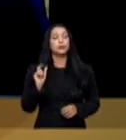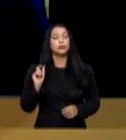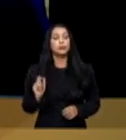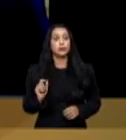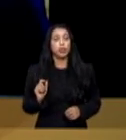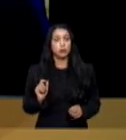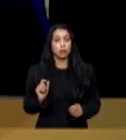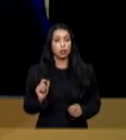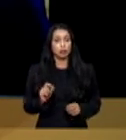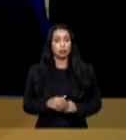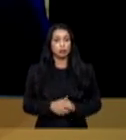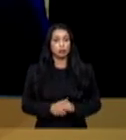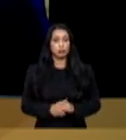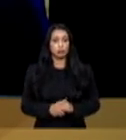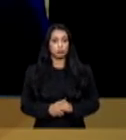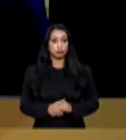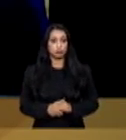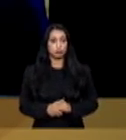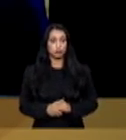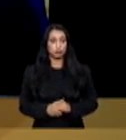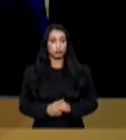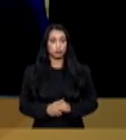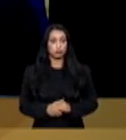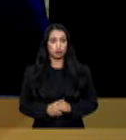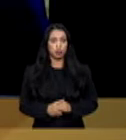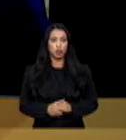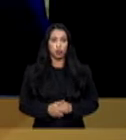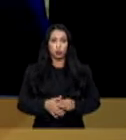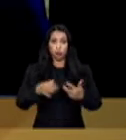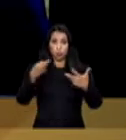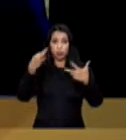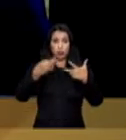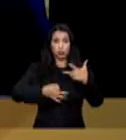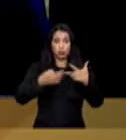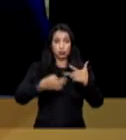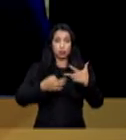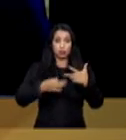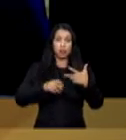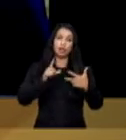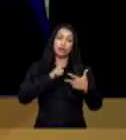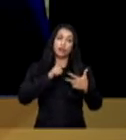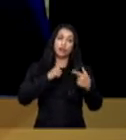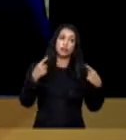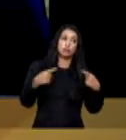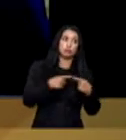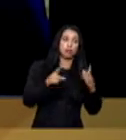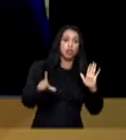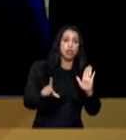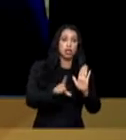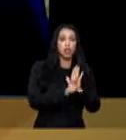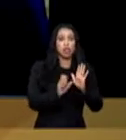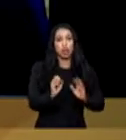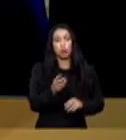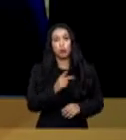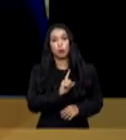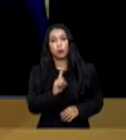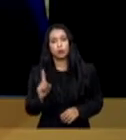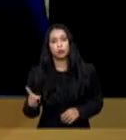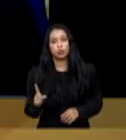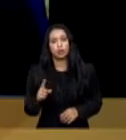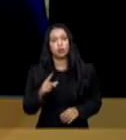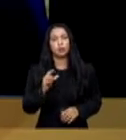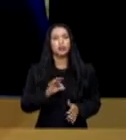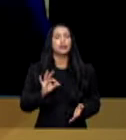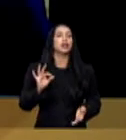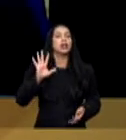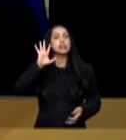na possibilidade ou não de o Poder Judiciário combinar previsões legais de modo a promover a proporcionalidade de